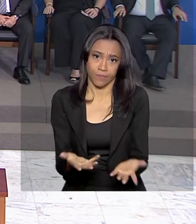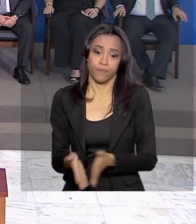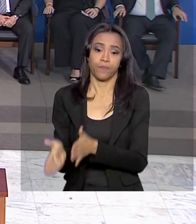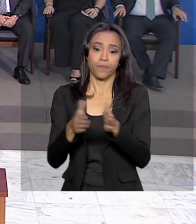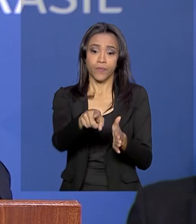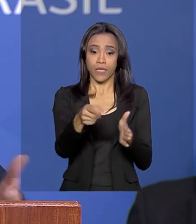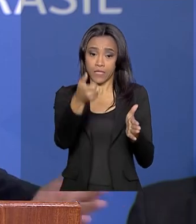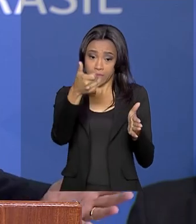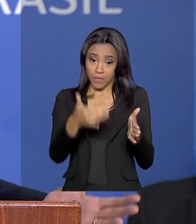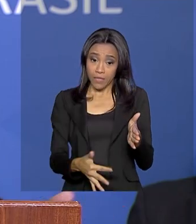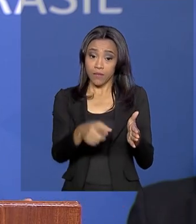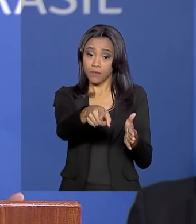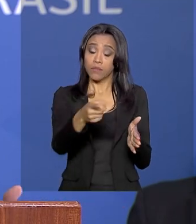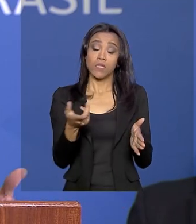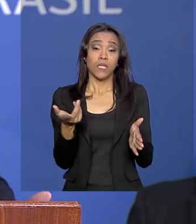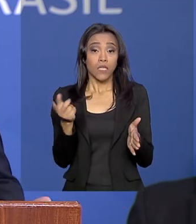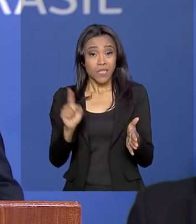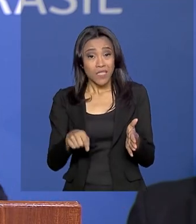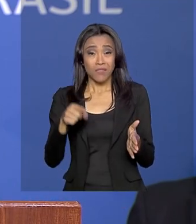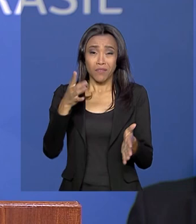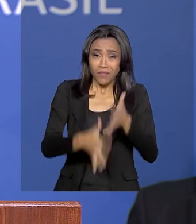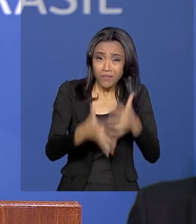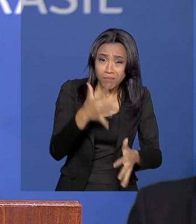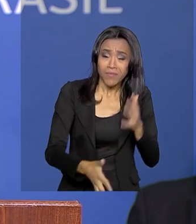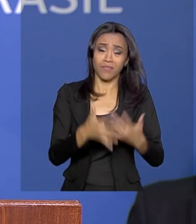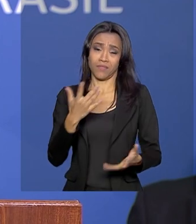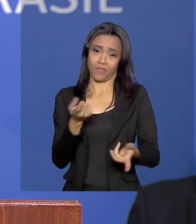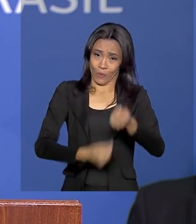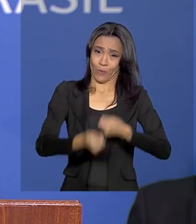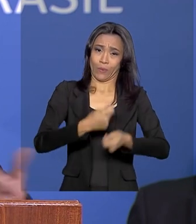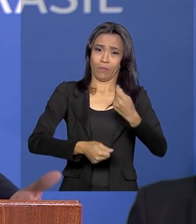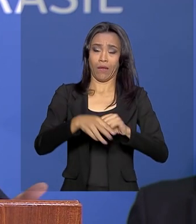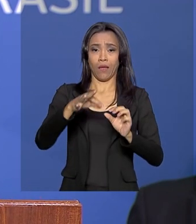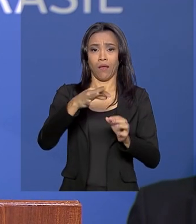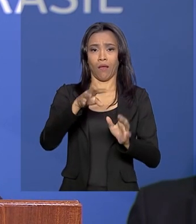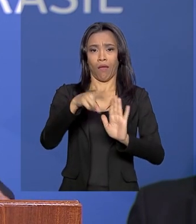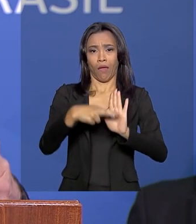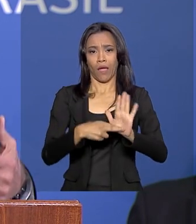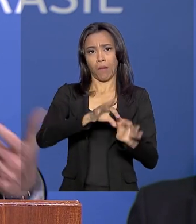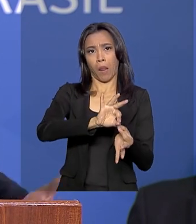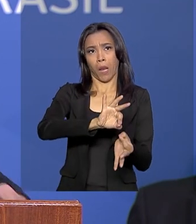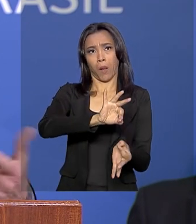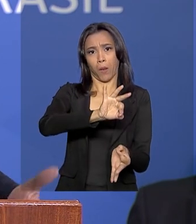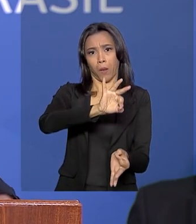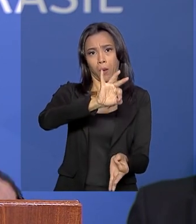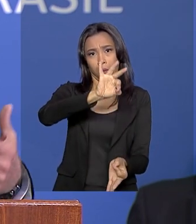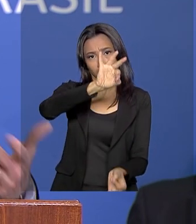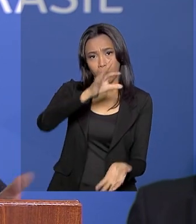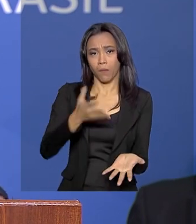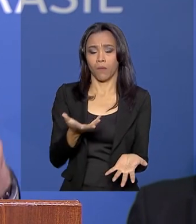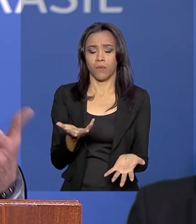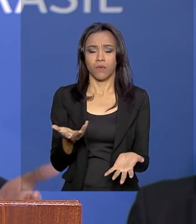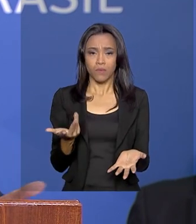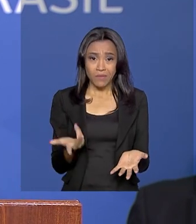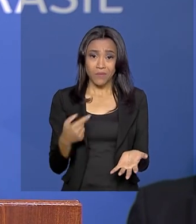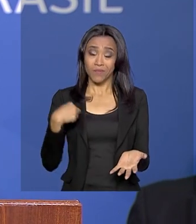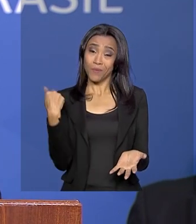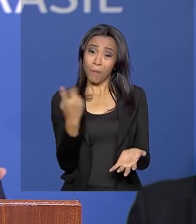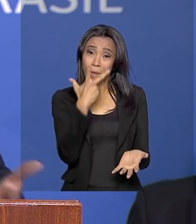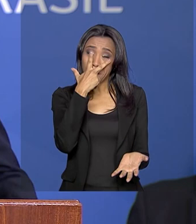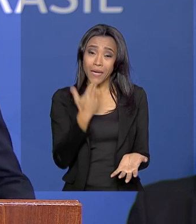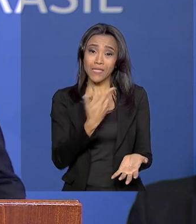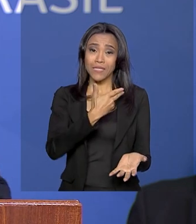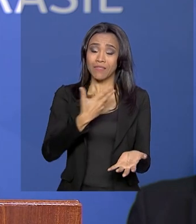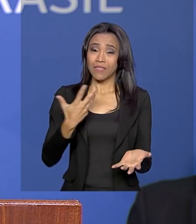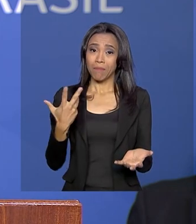paralisação da economia. E nós estávamos, sim, cada vez mais engessados e